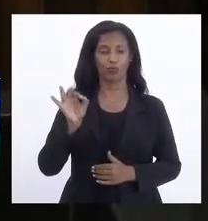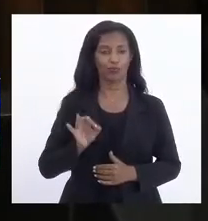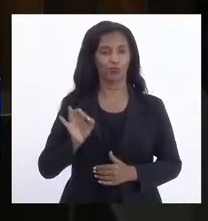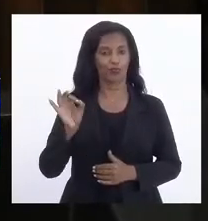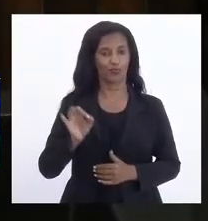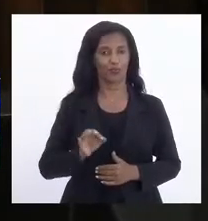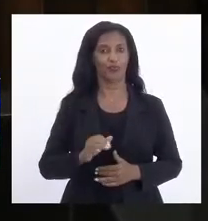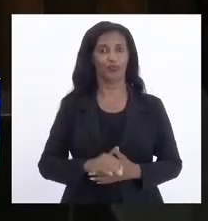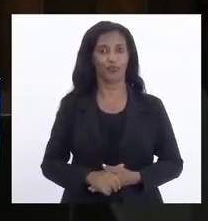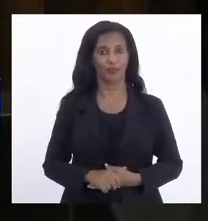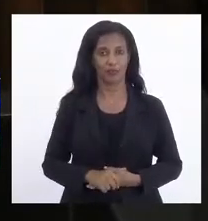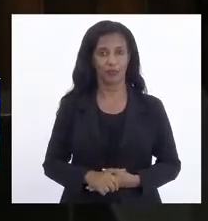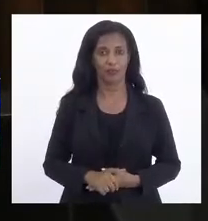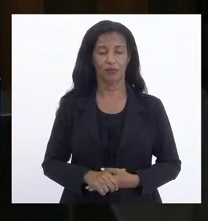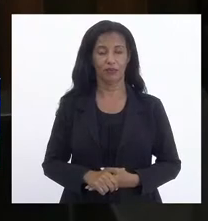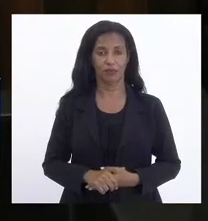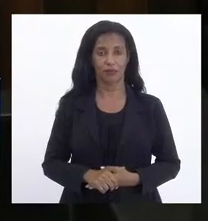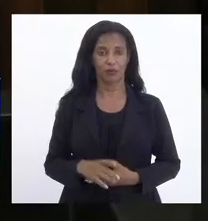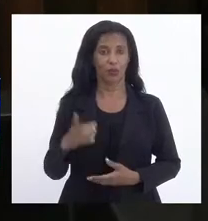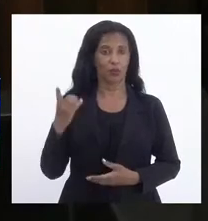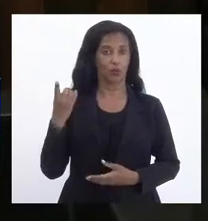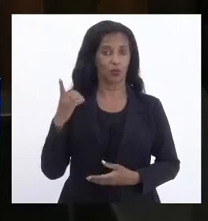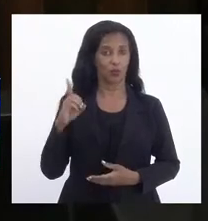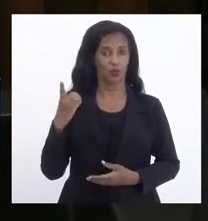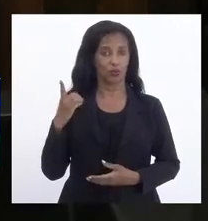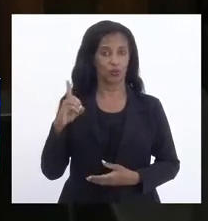percentuais, o dólar